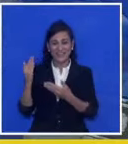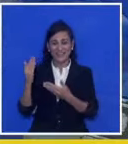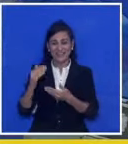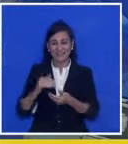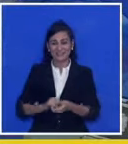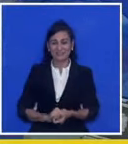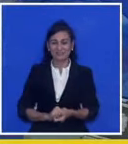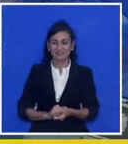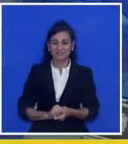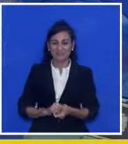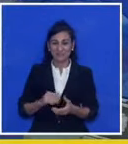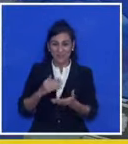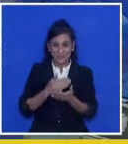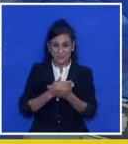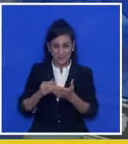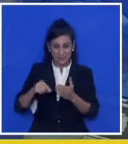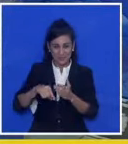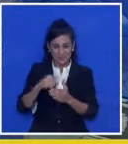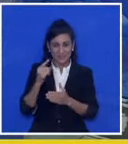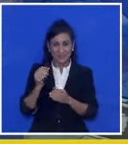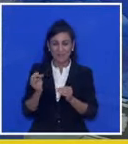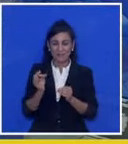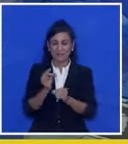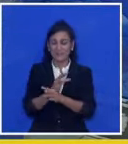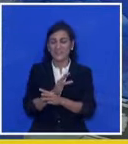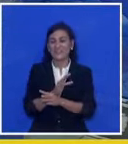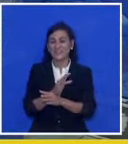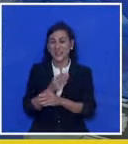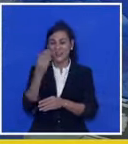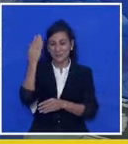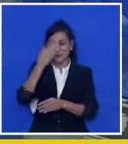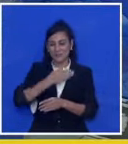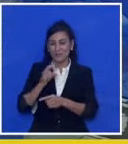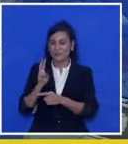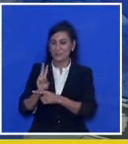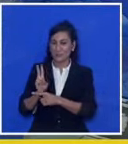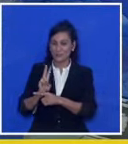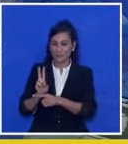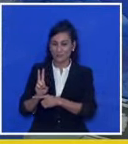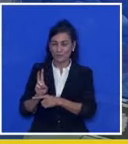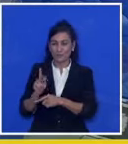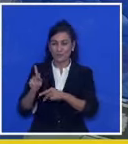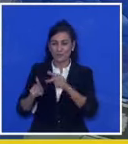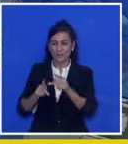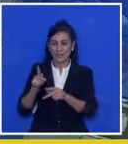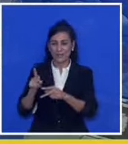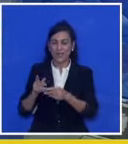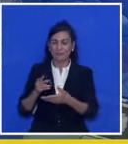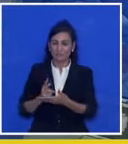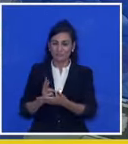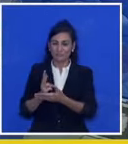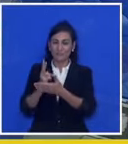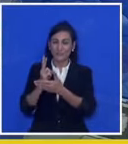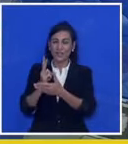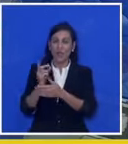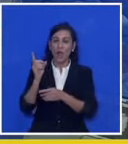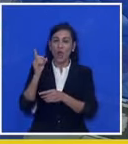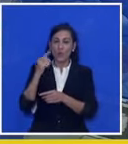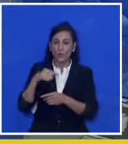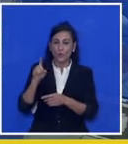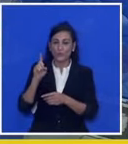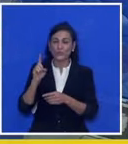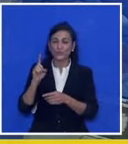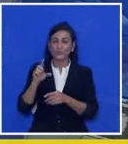Obrigado. Primeira etapa do dia de sorte realizada, validada por nossas auditoras populares. Passaremos então à última